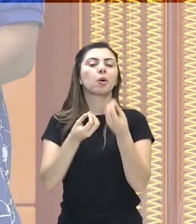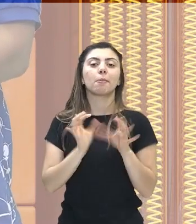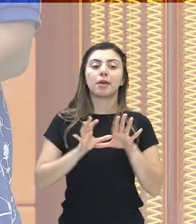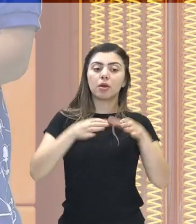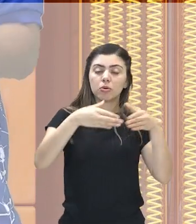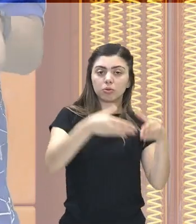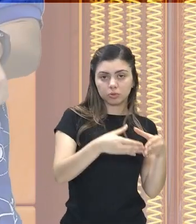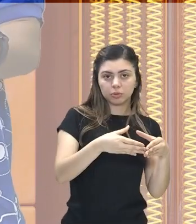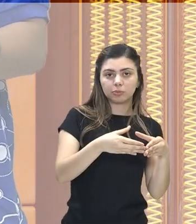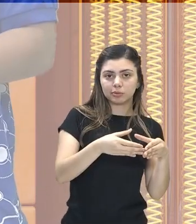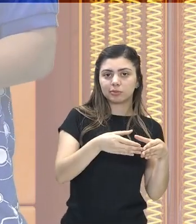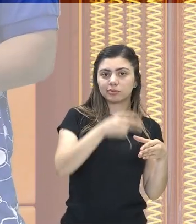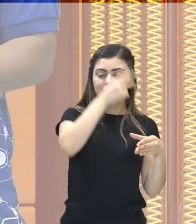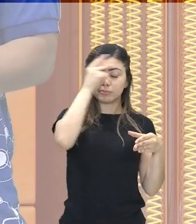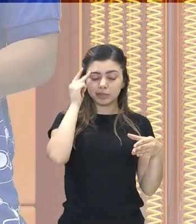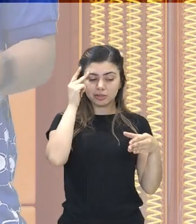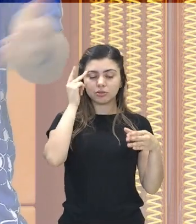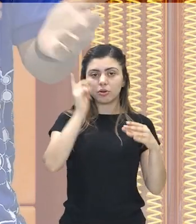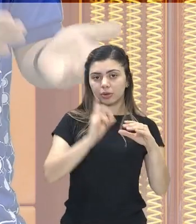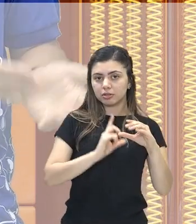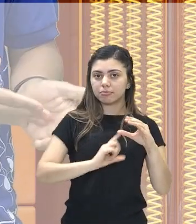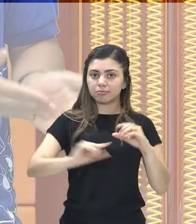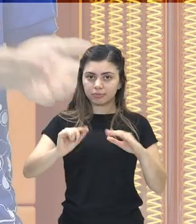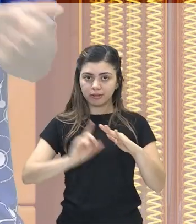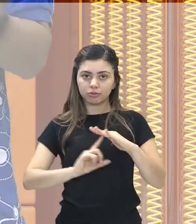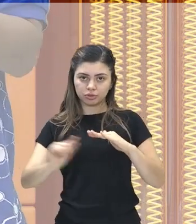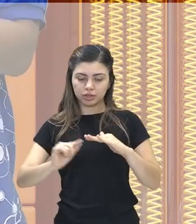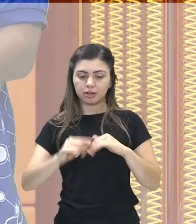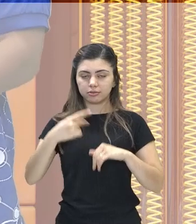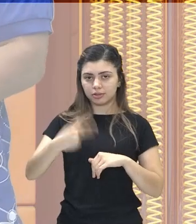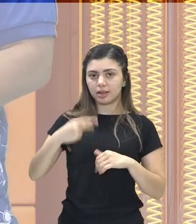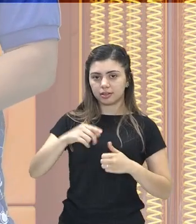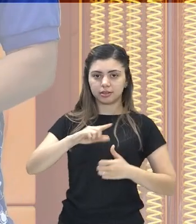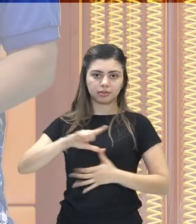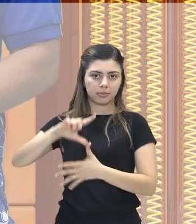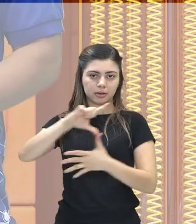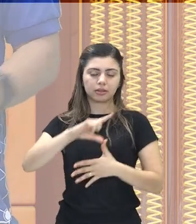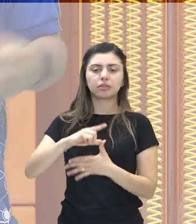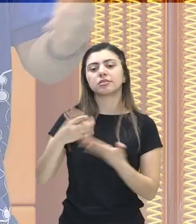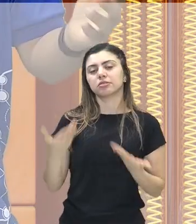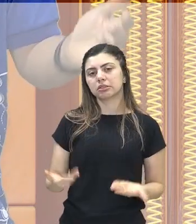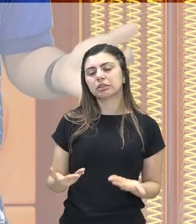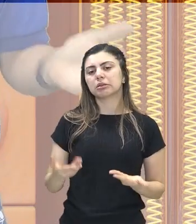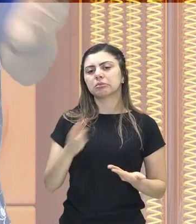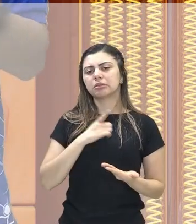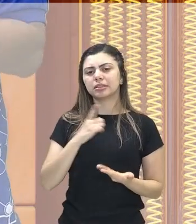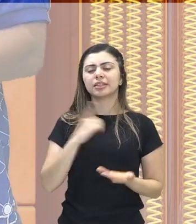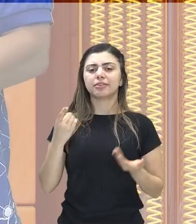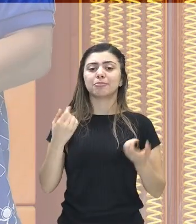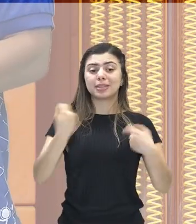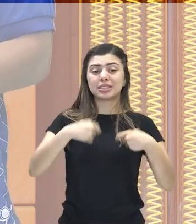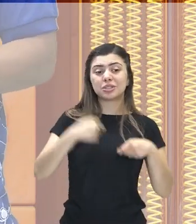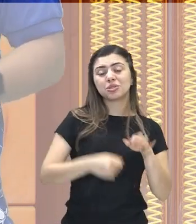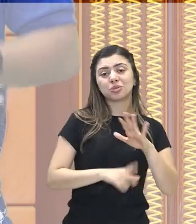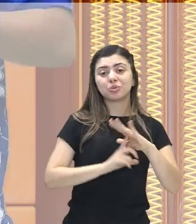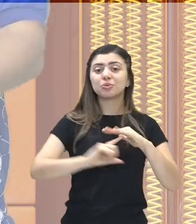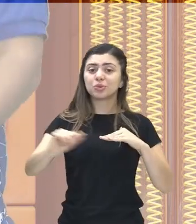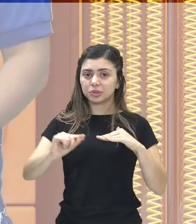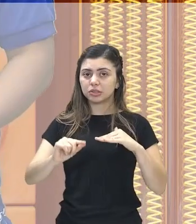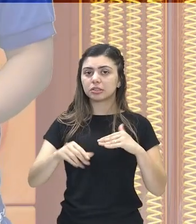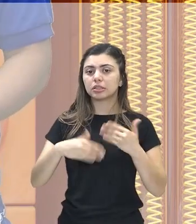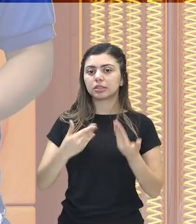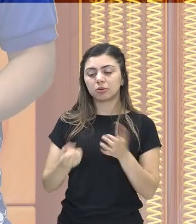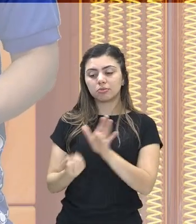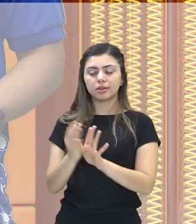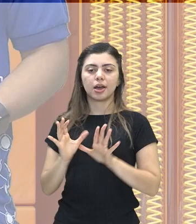de refugiados aqui da América Latina, né? Passaram por uma situação ali de terem que sair do lugar de onde eles estiveram e formar